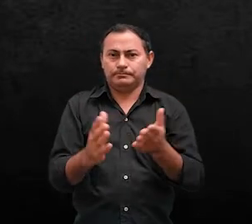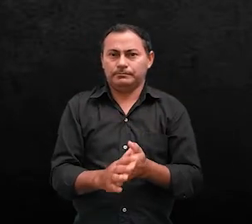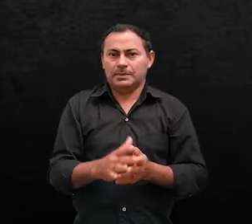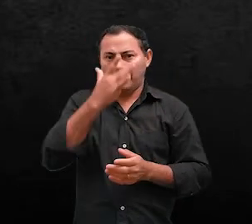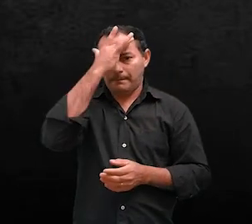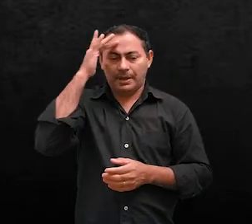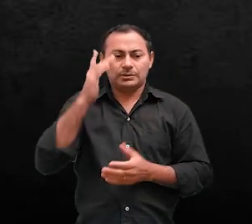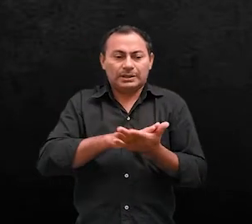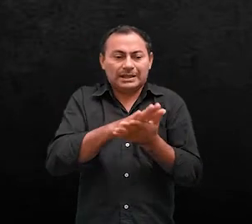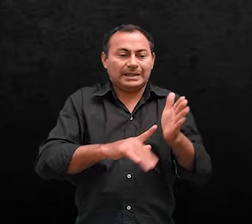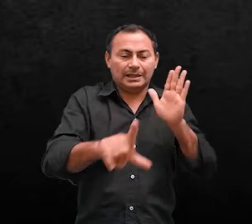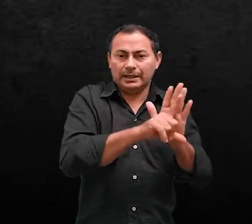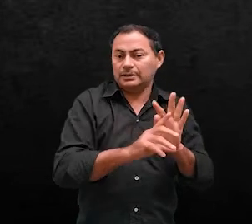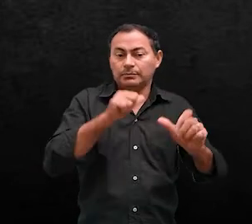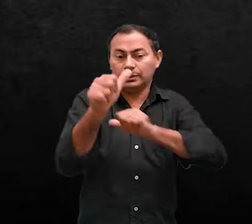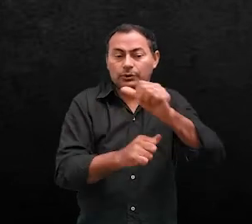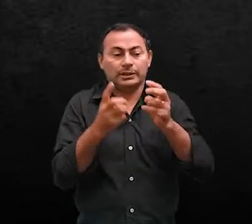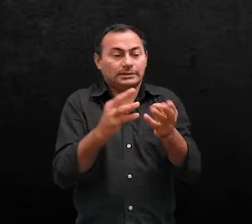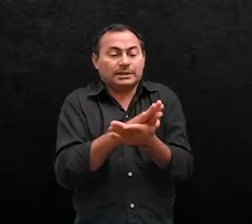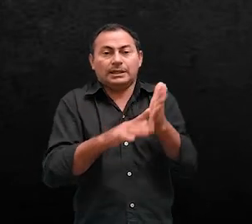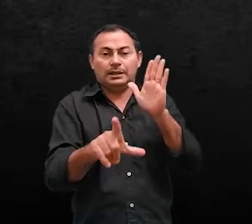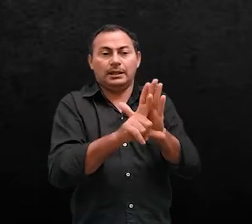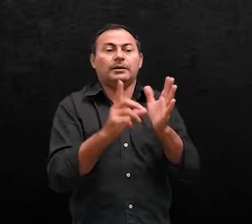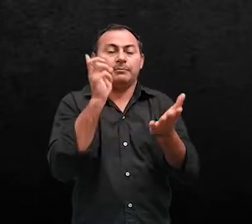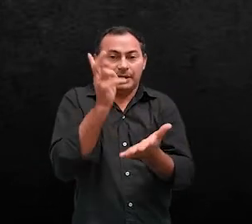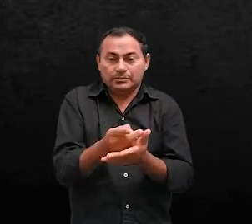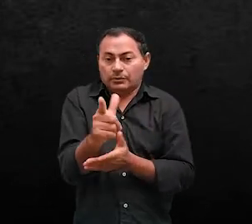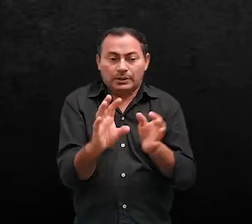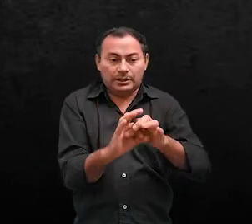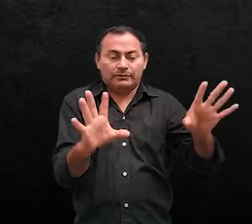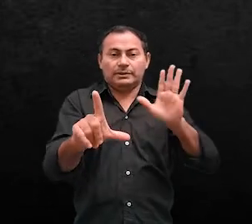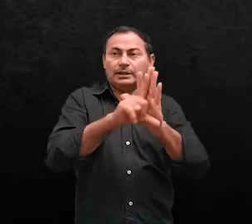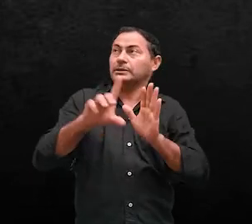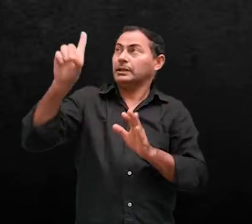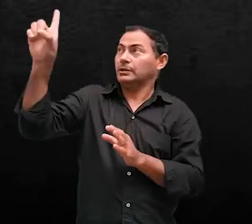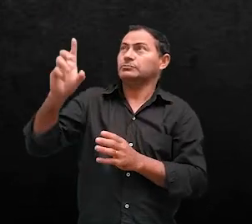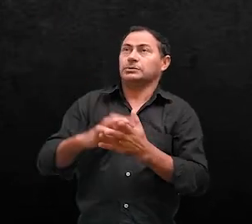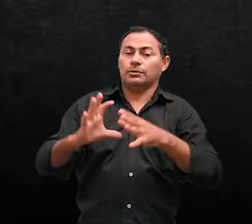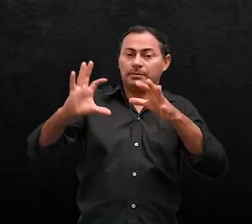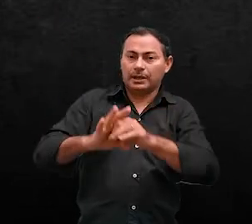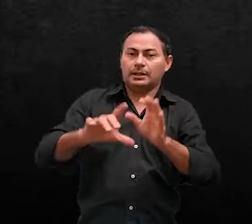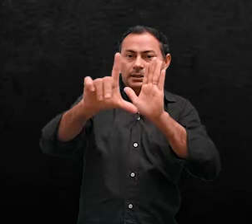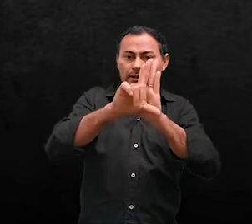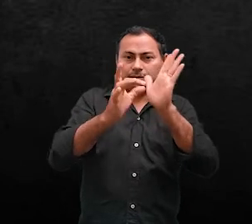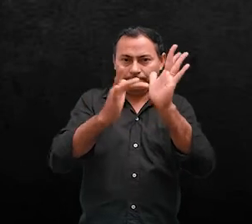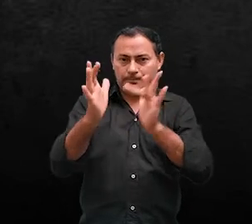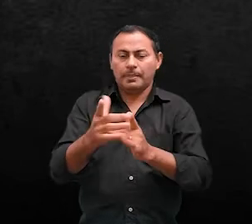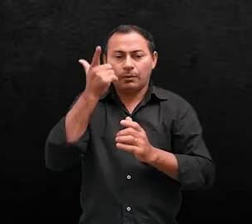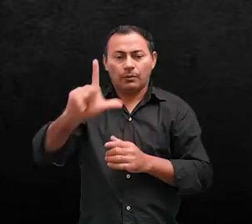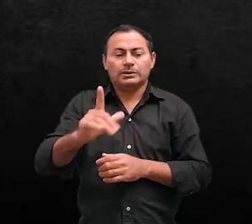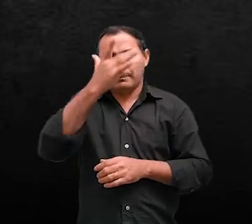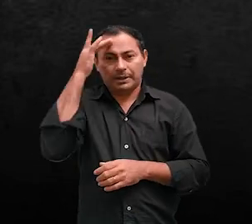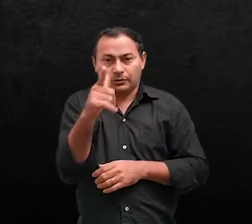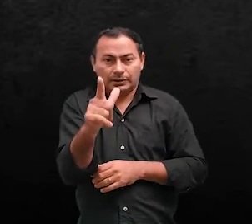lei para os cristãos em Além tornei-me como sem irei embora não esteja livro da lei de Deus e sim sobre a lei de Cristo